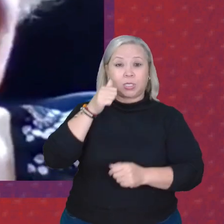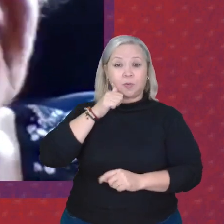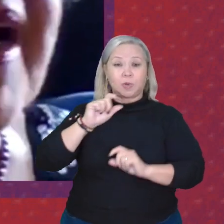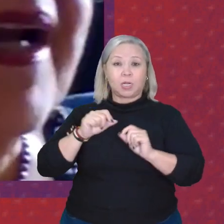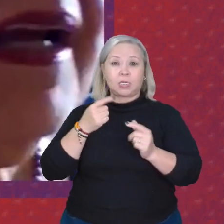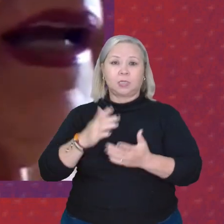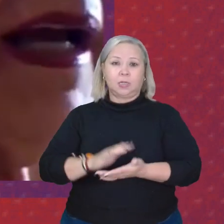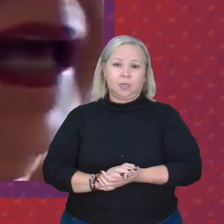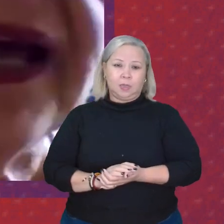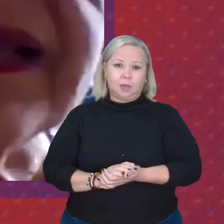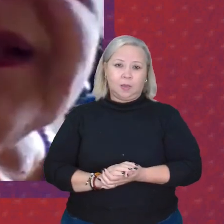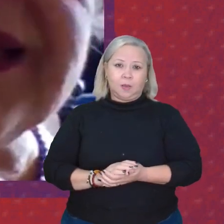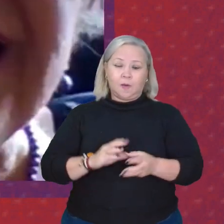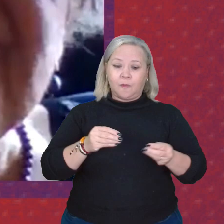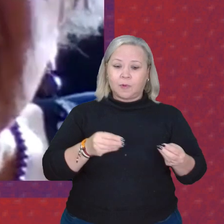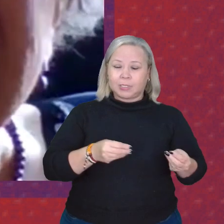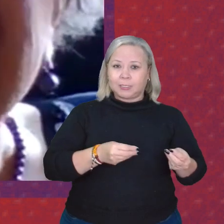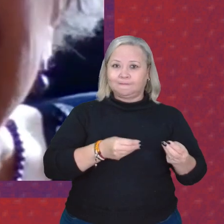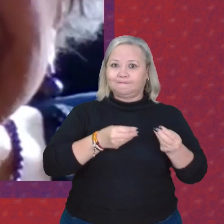fossem